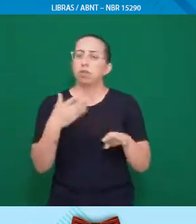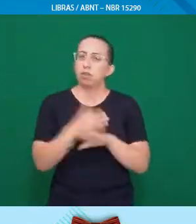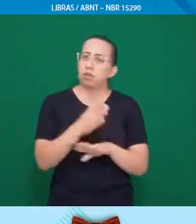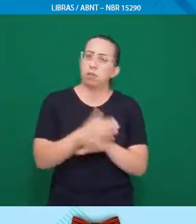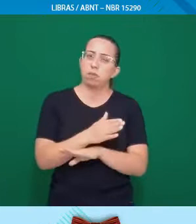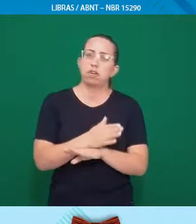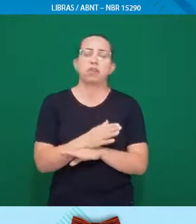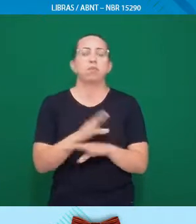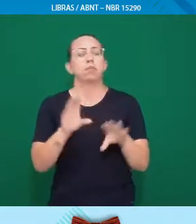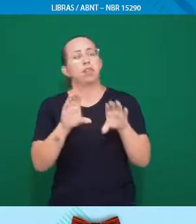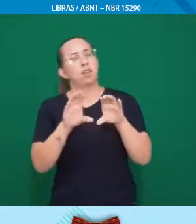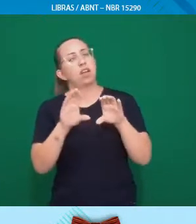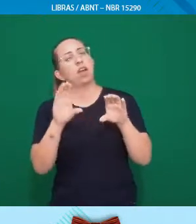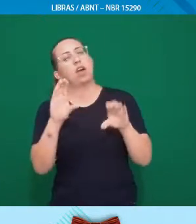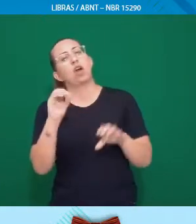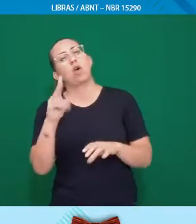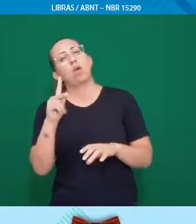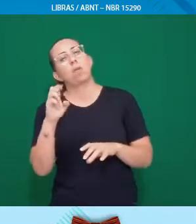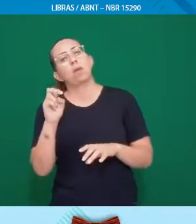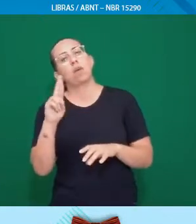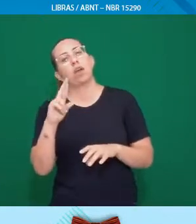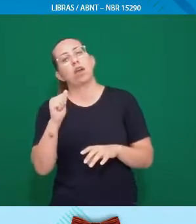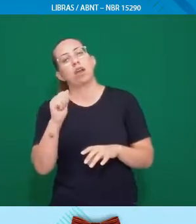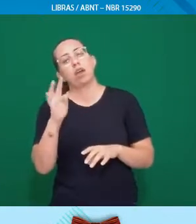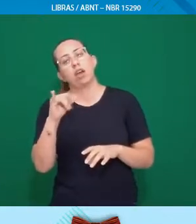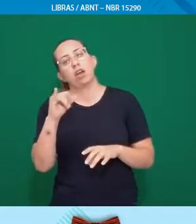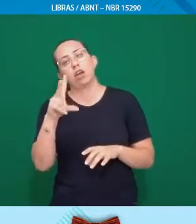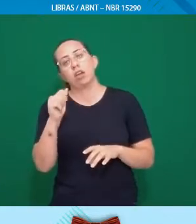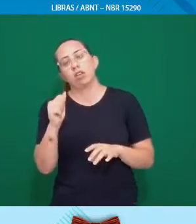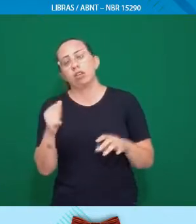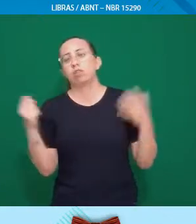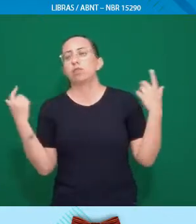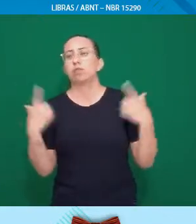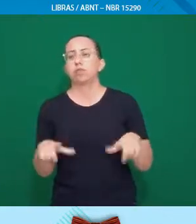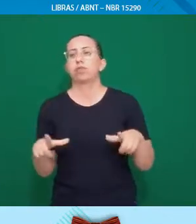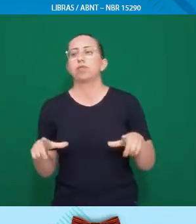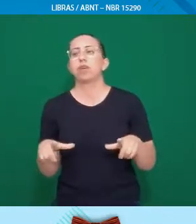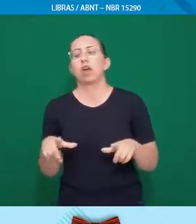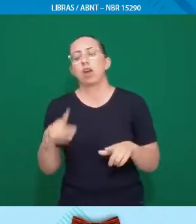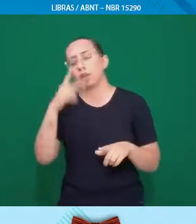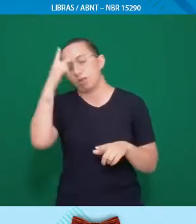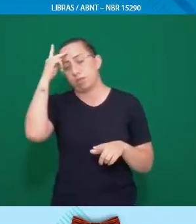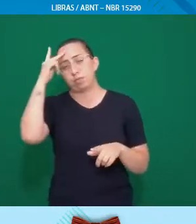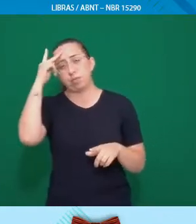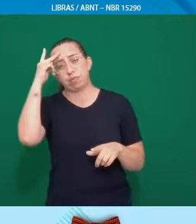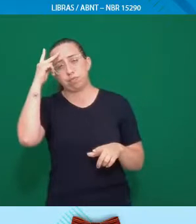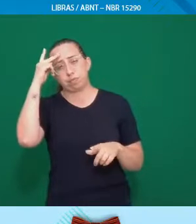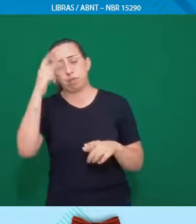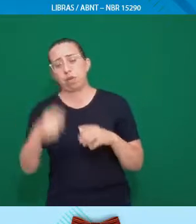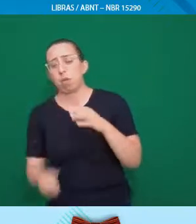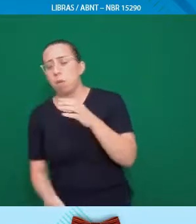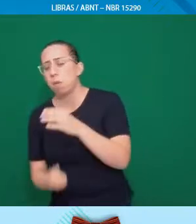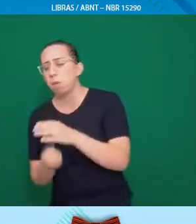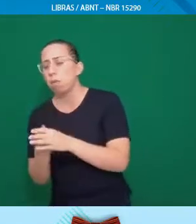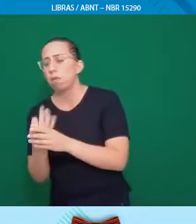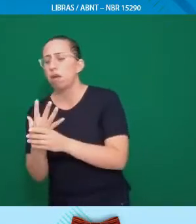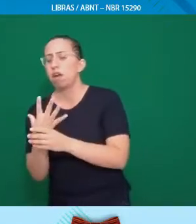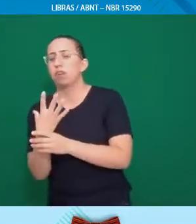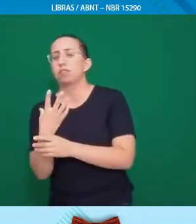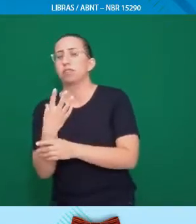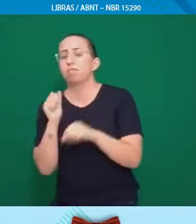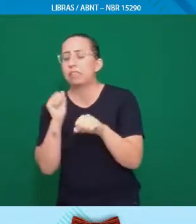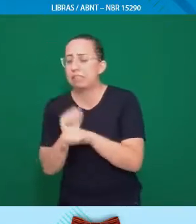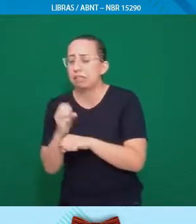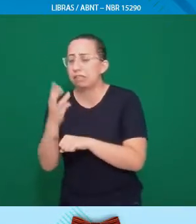parte também de uma cooperativa a onde as pessoas colocam na terra espero por três